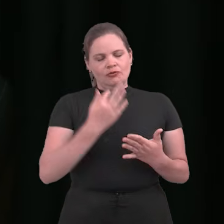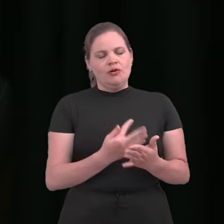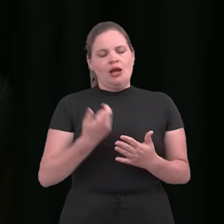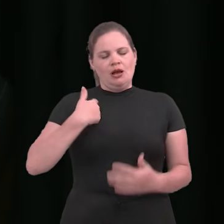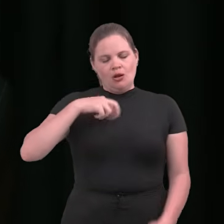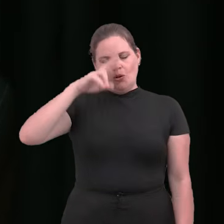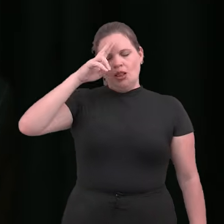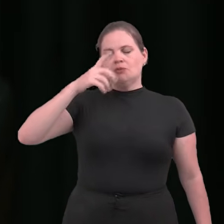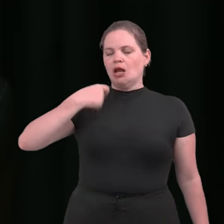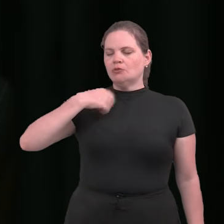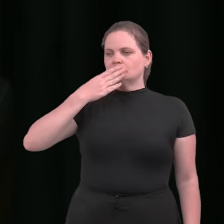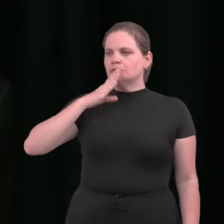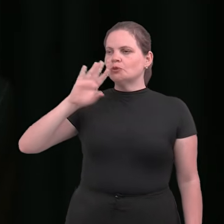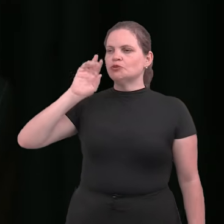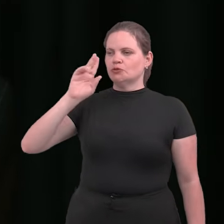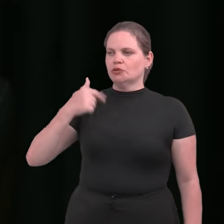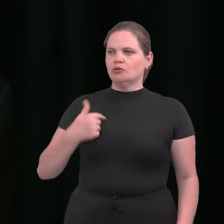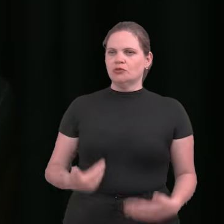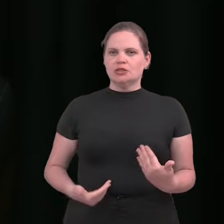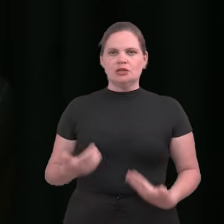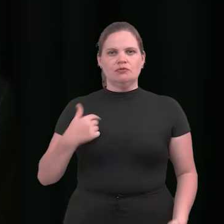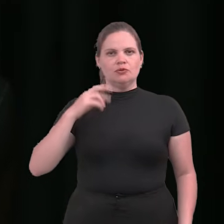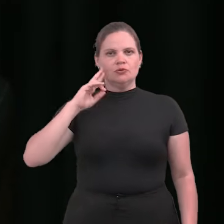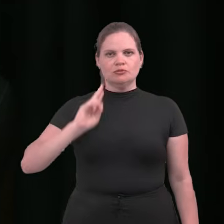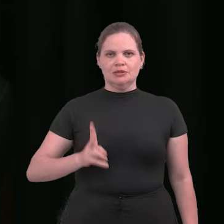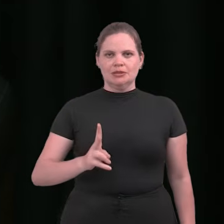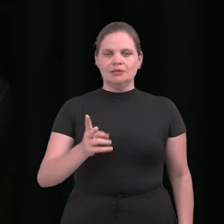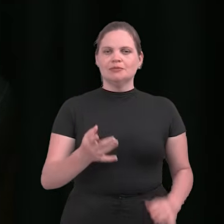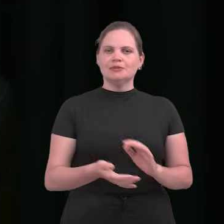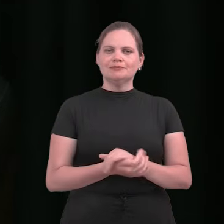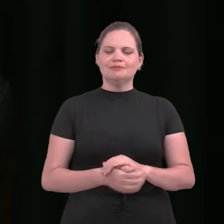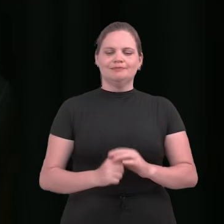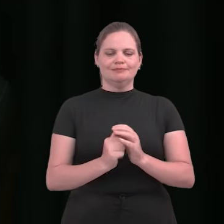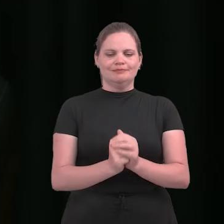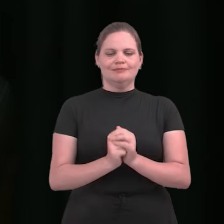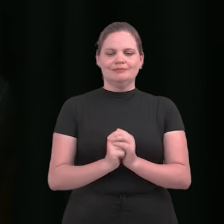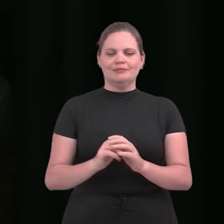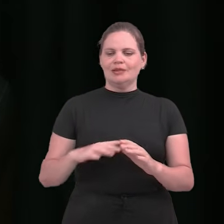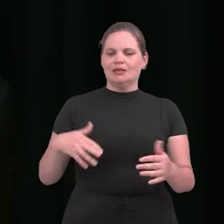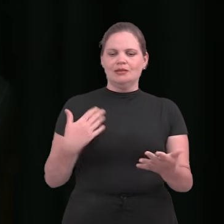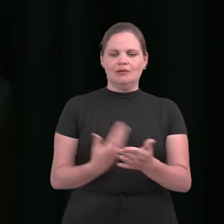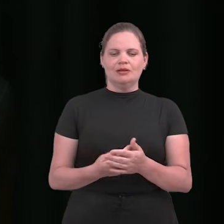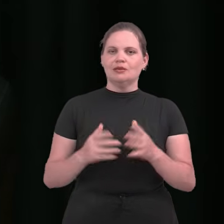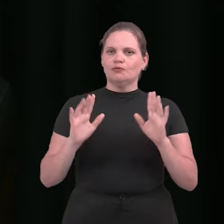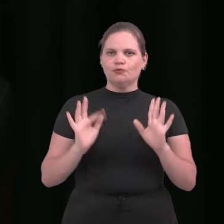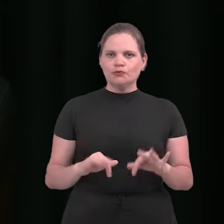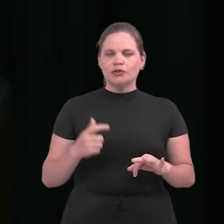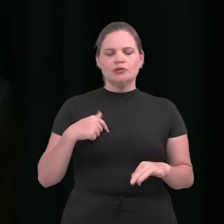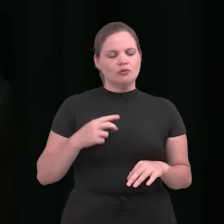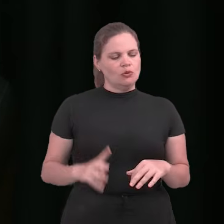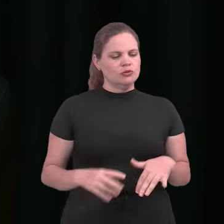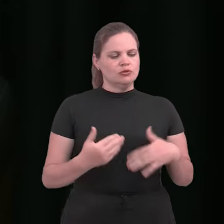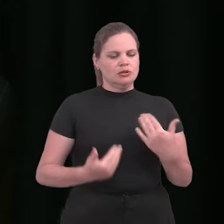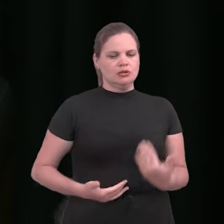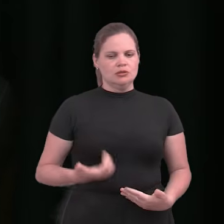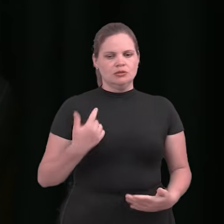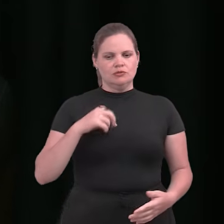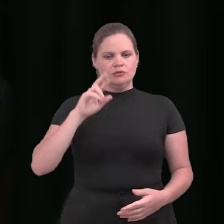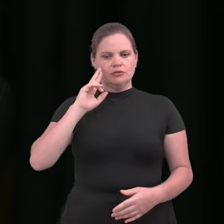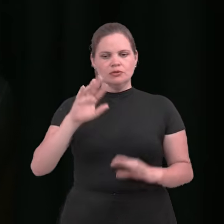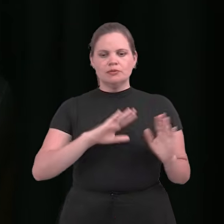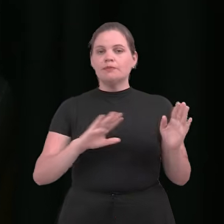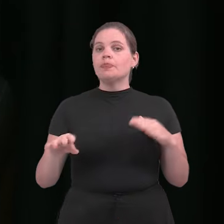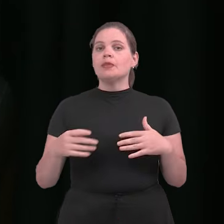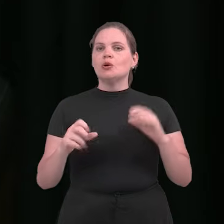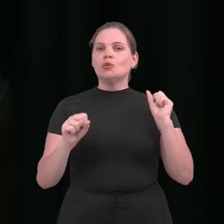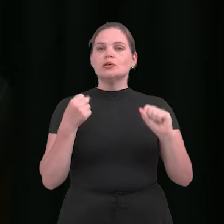um voto Fiz de um servir ao voto, Senhor. Amém. Olha E, que maravilha. e o propósito é até o final da vida. Amém, em nome O de que Jesus. nós, o salmista diz